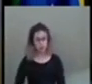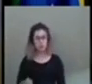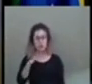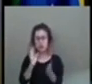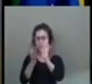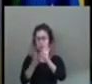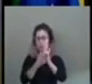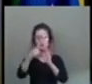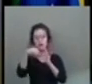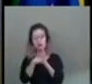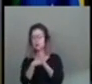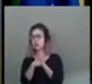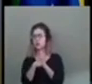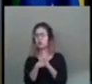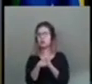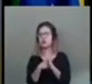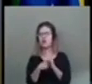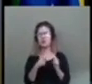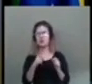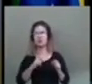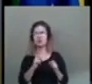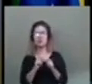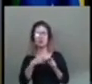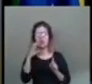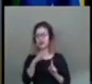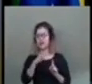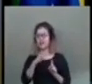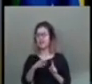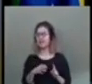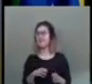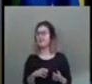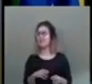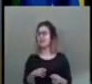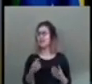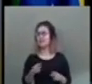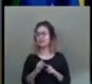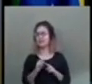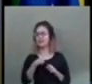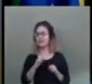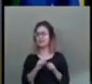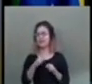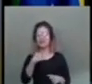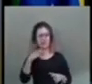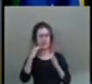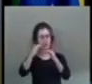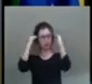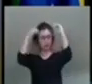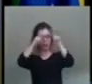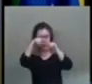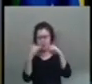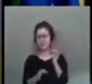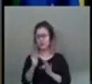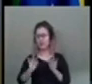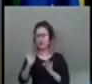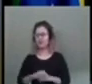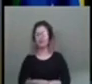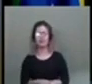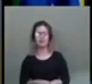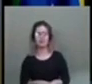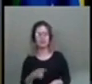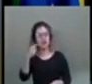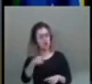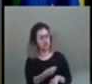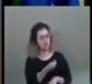prometeu aqui um Senado democrático e que tem arquivado engatado dezenas de pedido de impeachment da infratores do Supremo Tribunal Federal esses